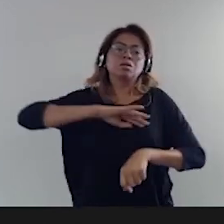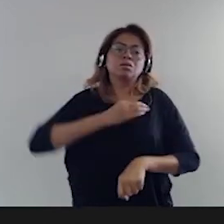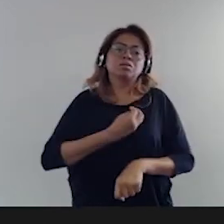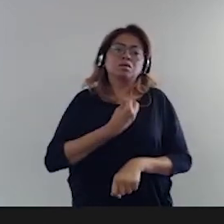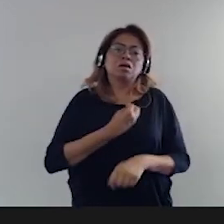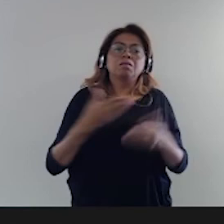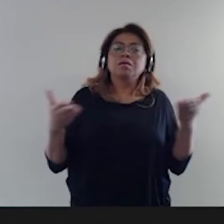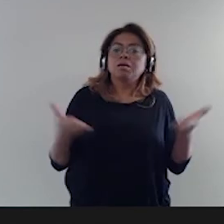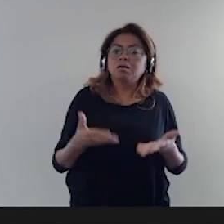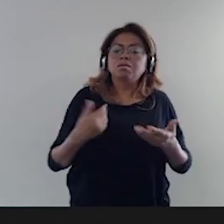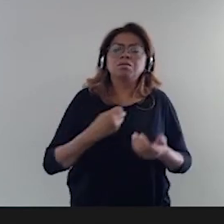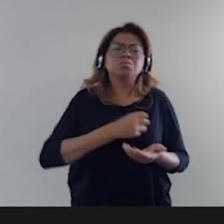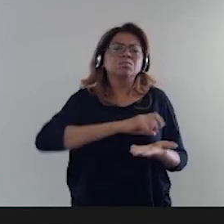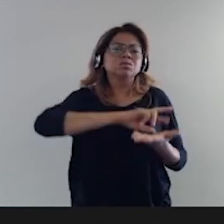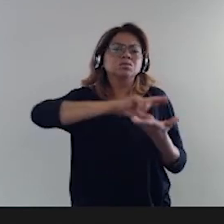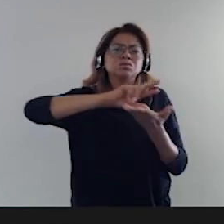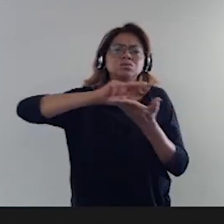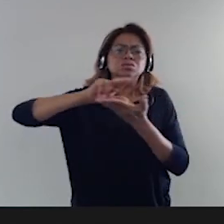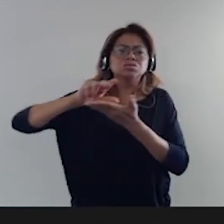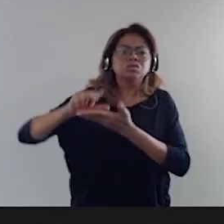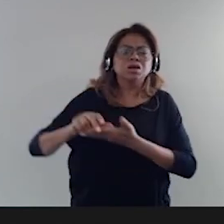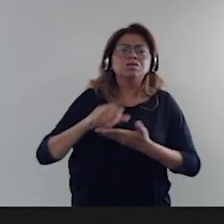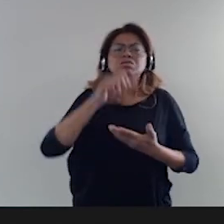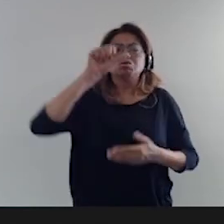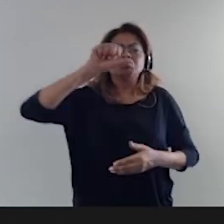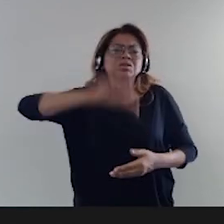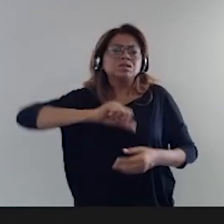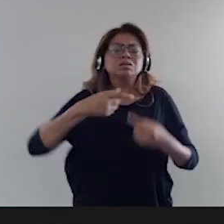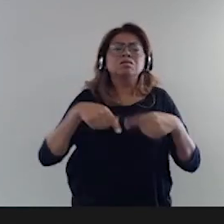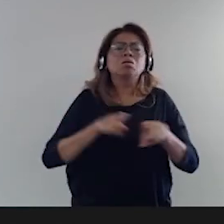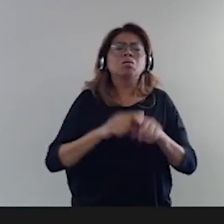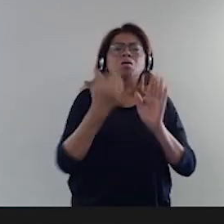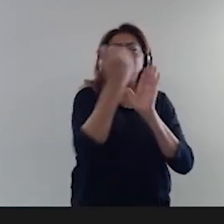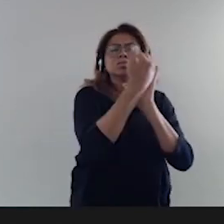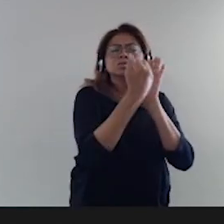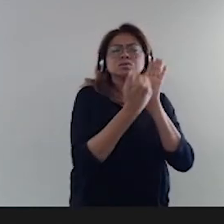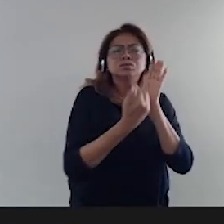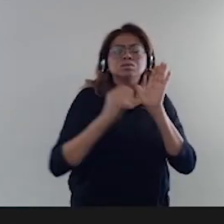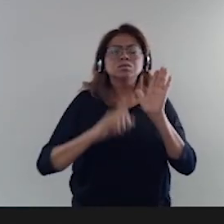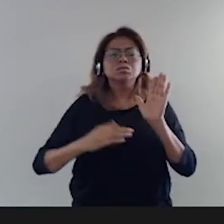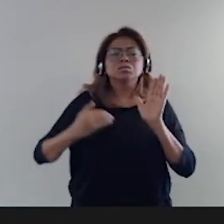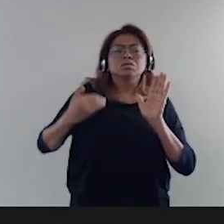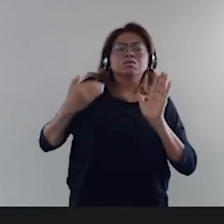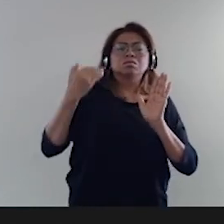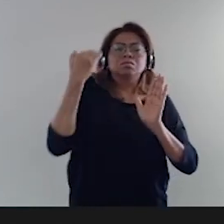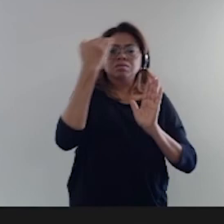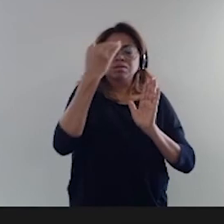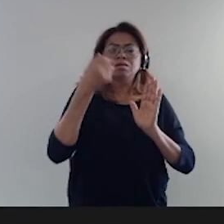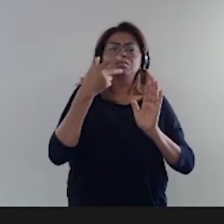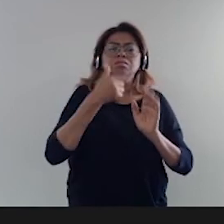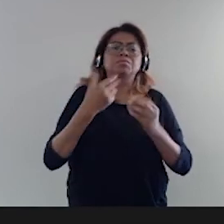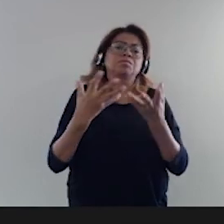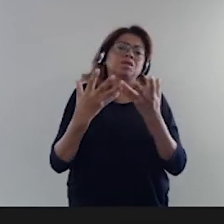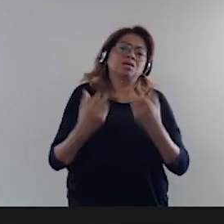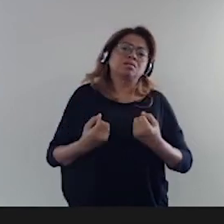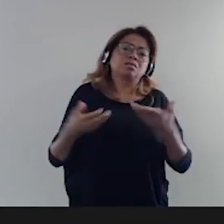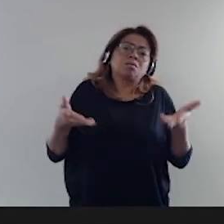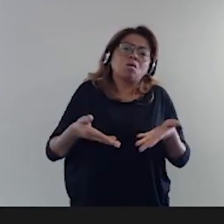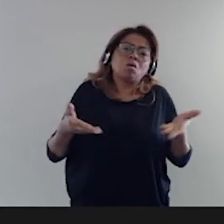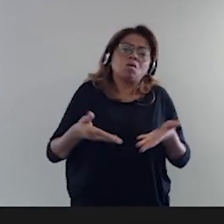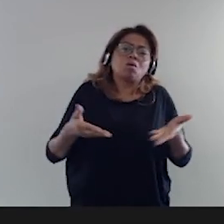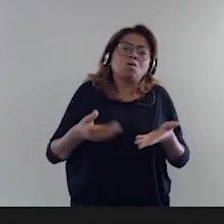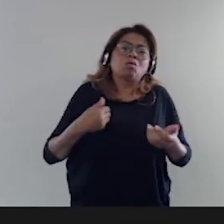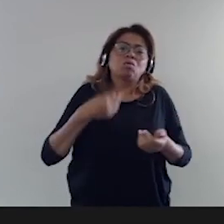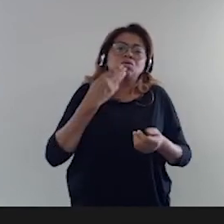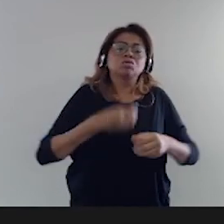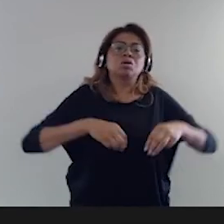vivemos, sobre as múltiplas dimensões da crise, sobre uma agenda para poder superá-la, do que receber o ministro Luiz